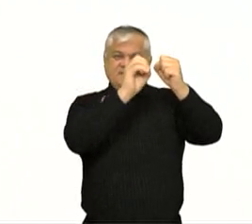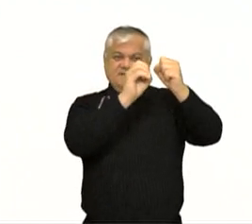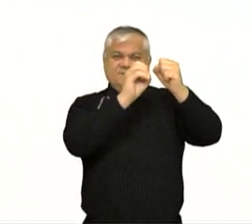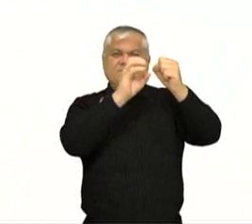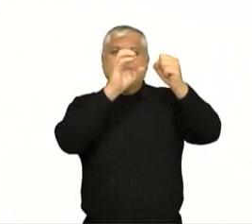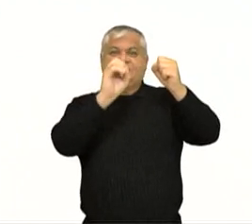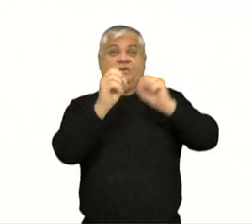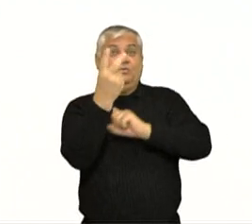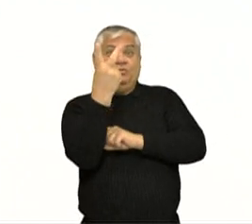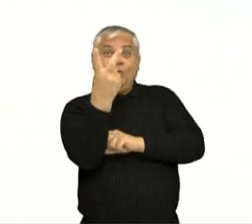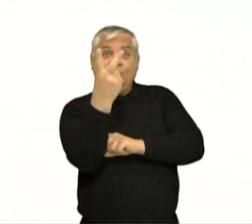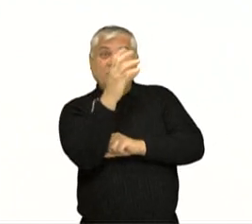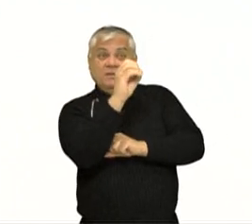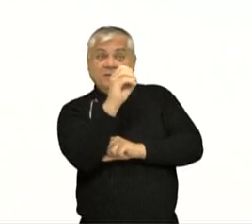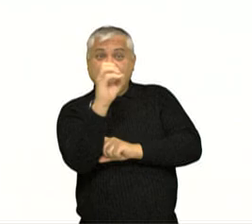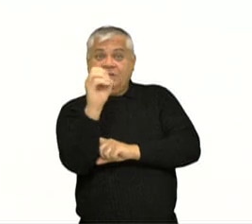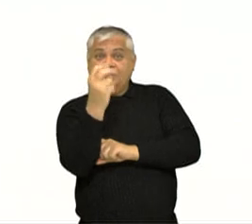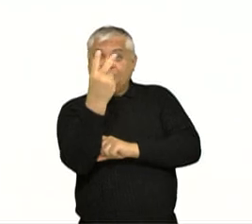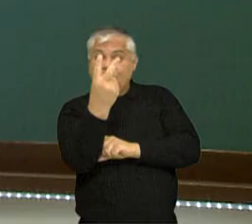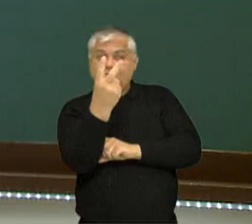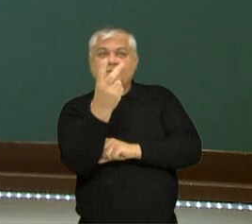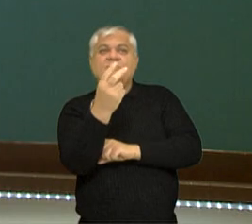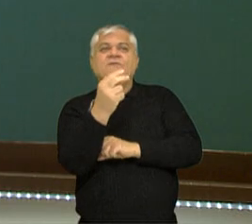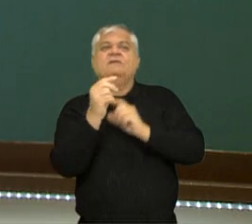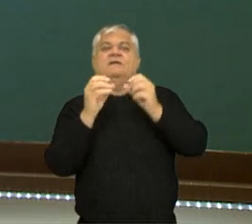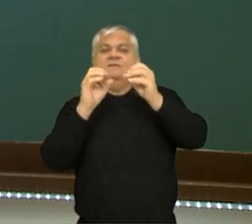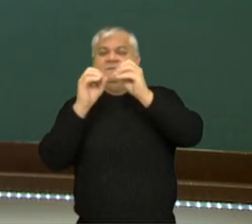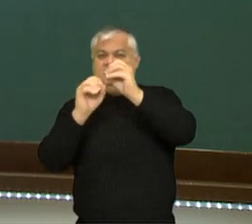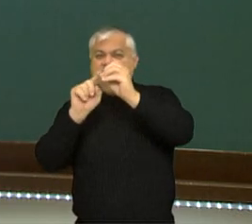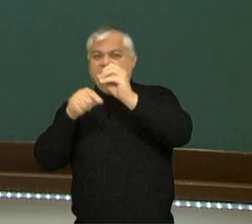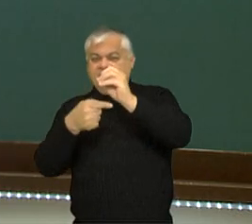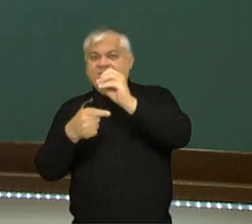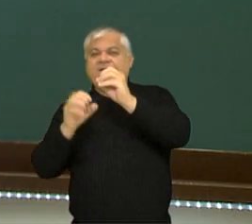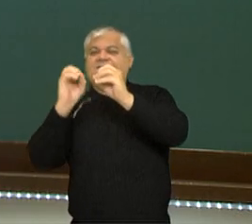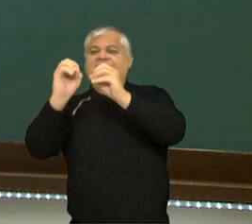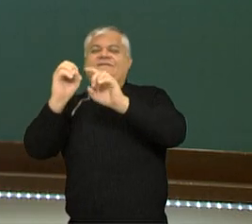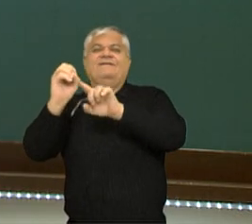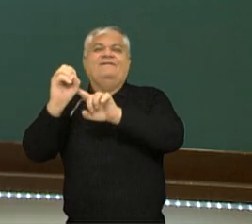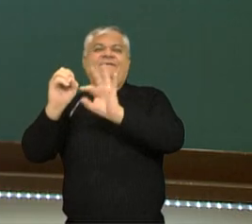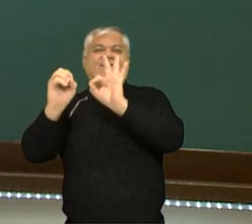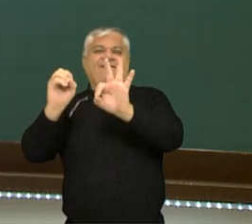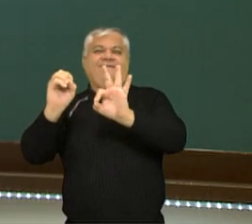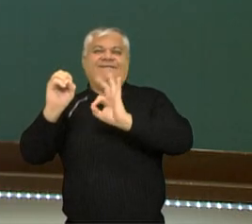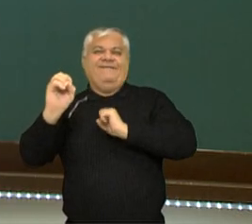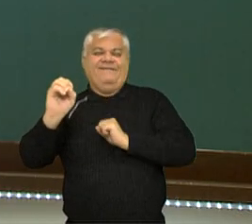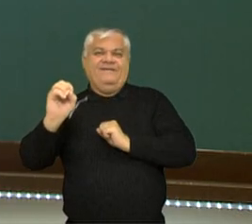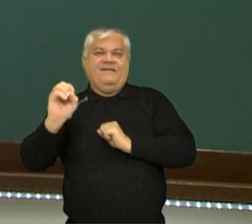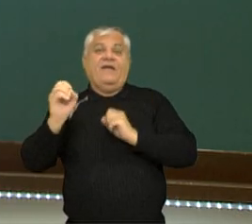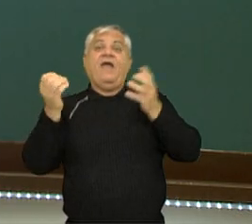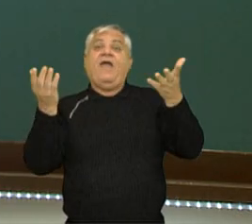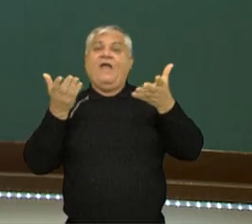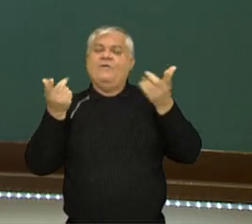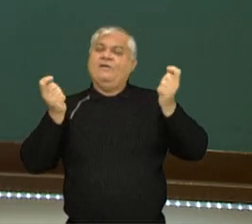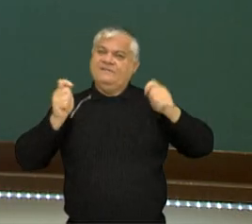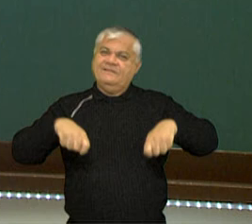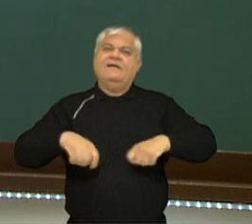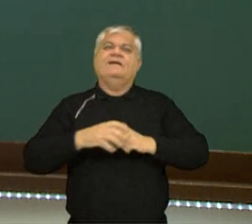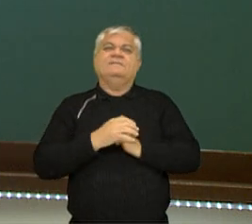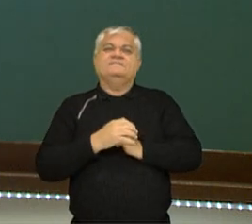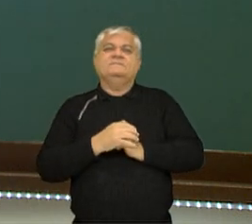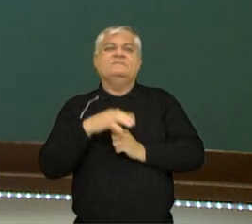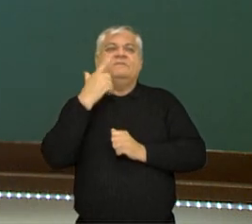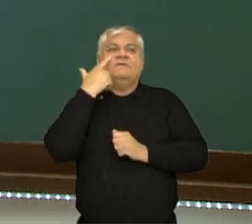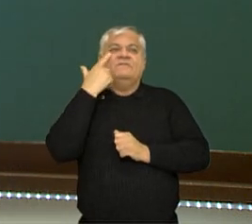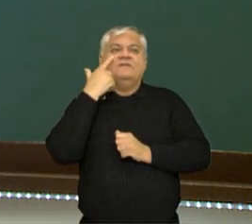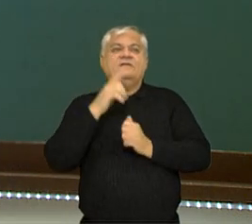zero, certo? Então, eu coloquei mais um zero na chave, ok? Agora sim. Agora, nós